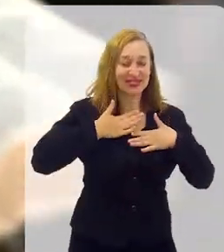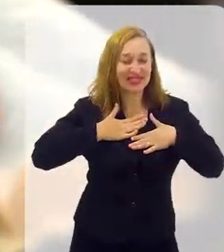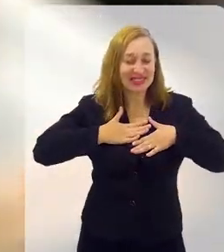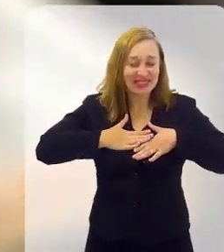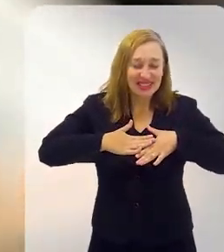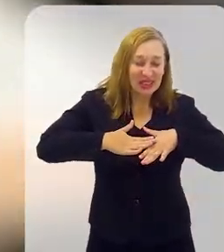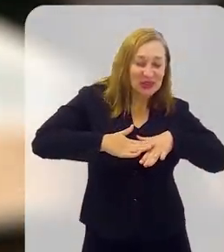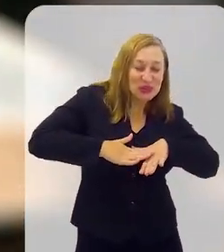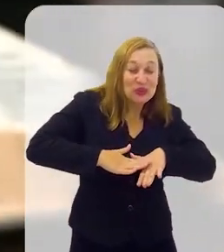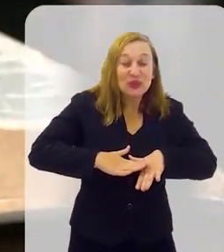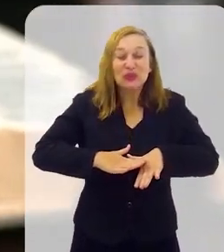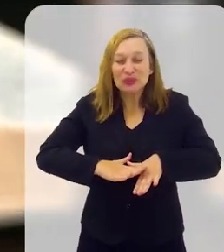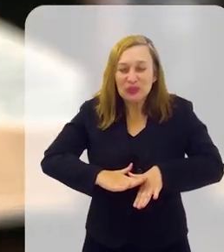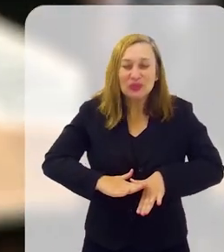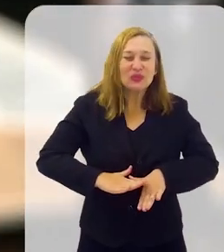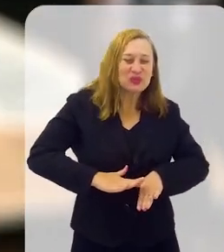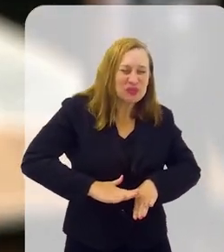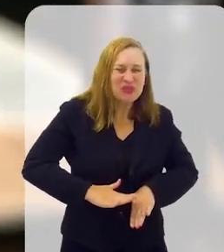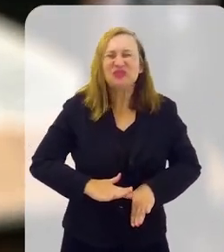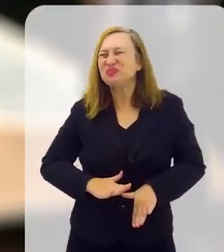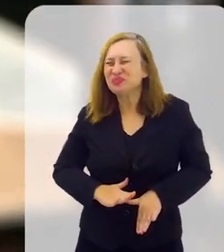dor, trazendo